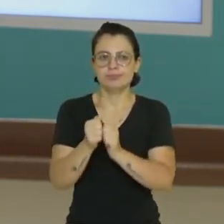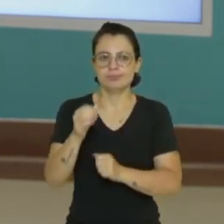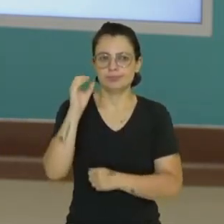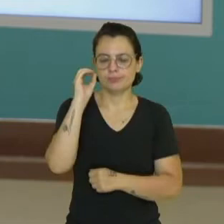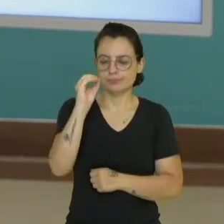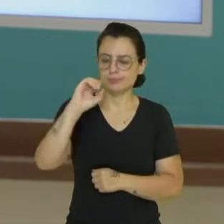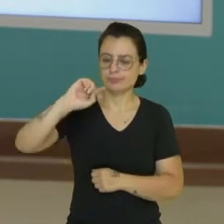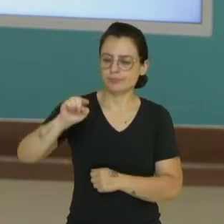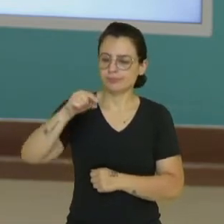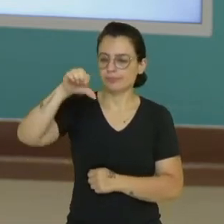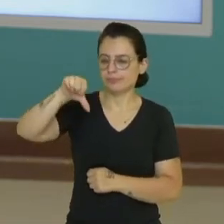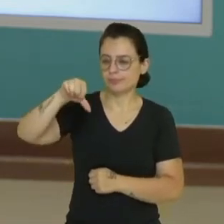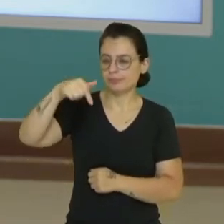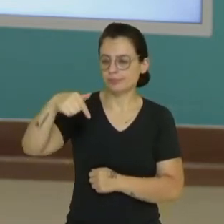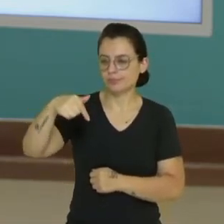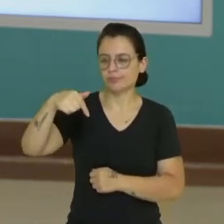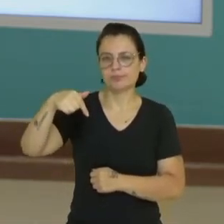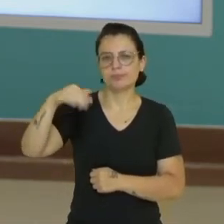que somados todos